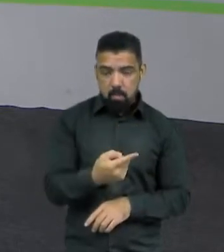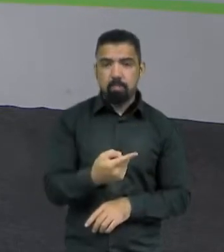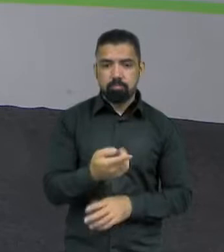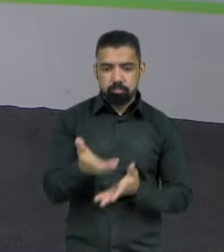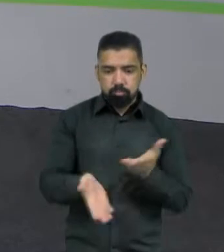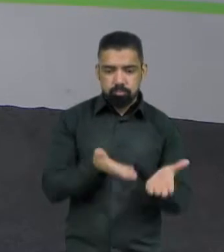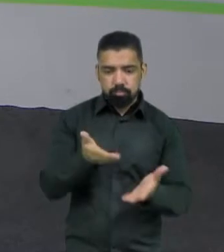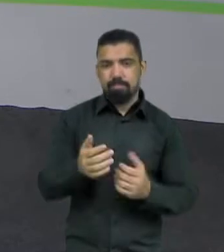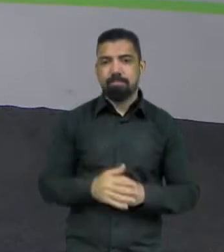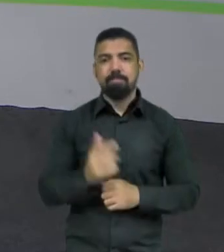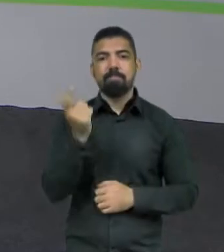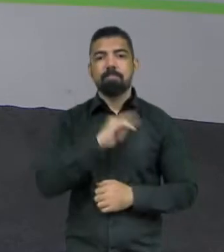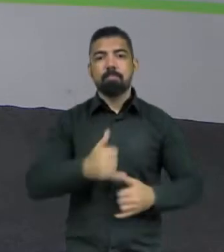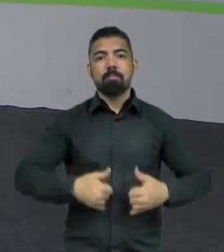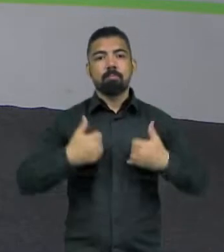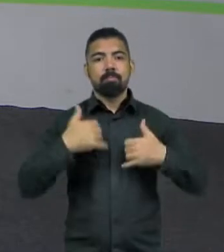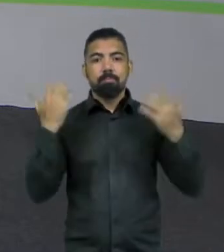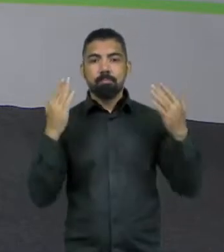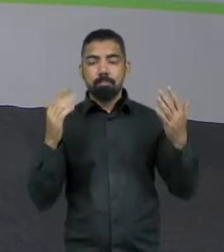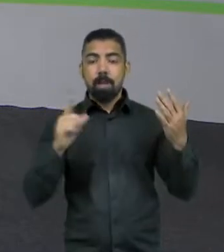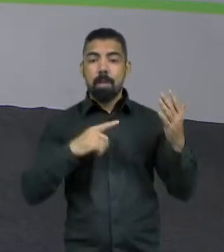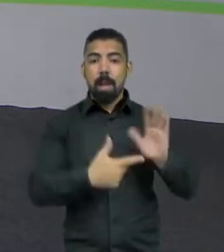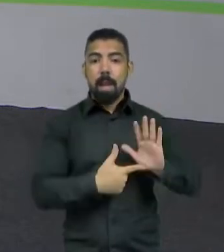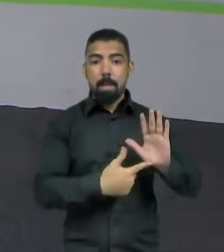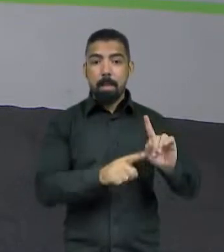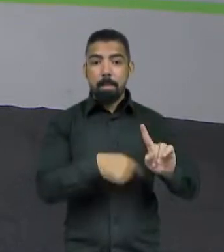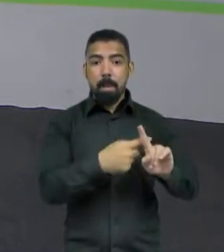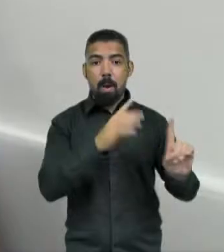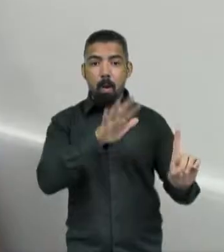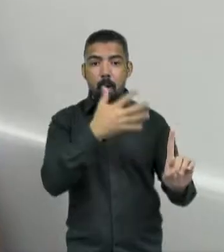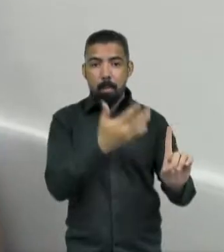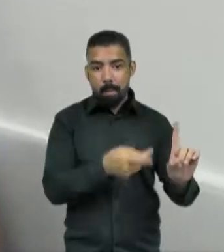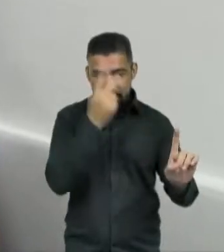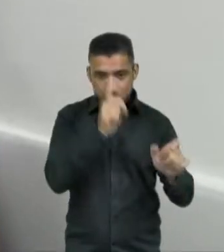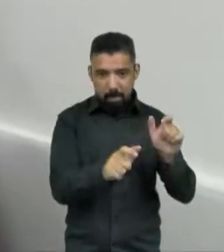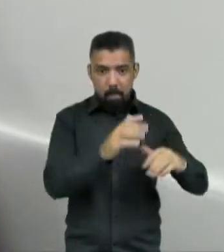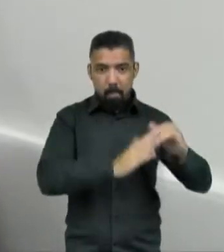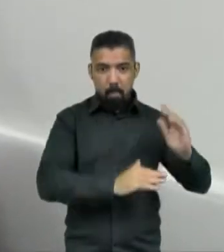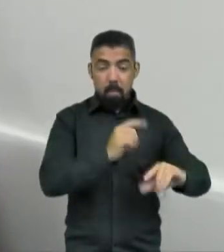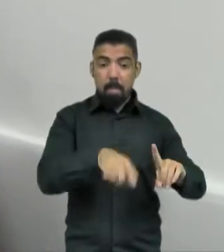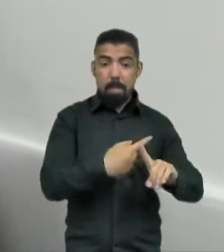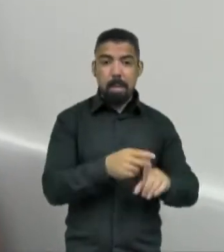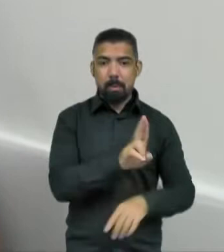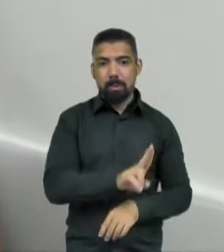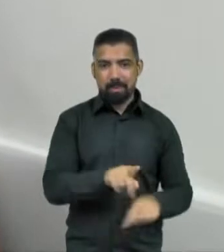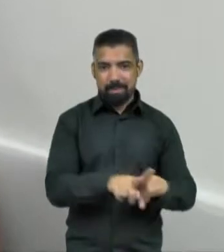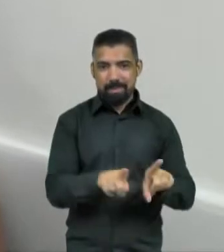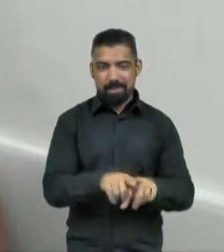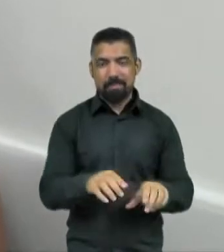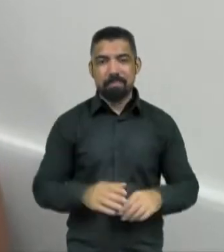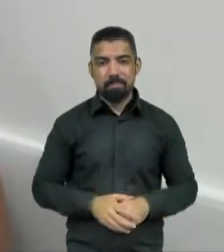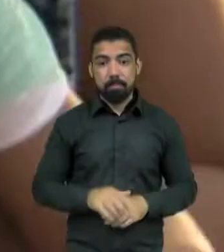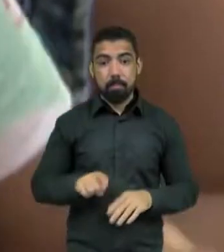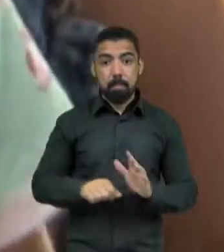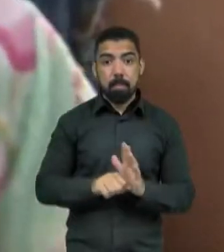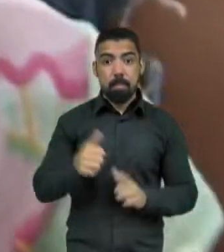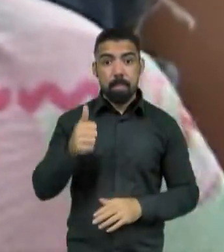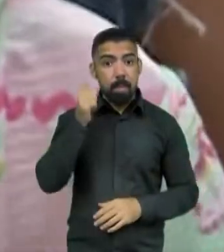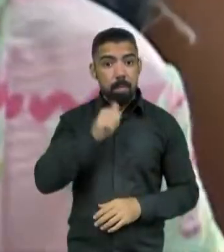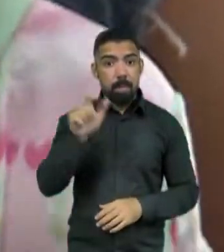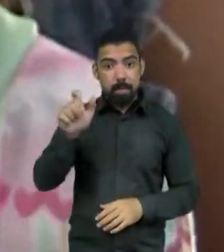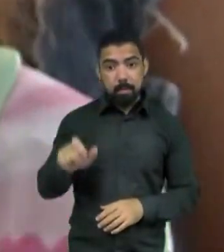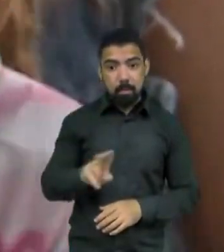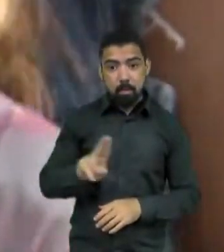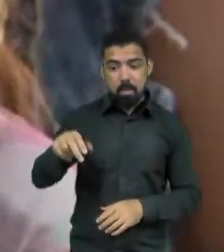data, apresentações e homenagens aos profissionais e usuários. Foi a primeira vez que a Natasha Silvestre, mãe